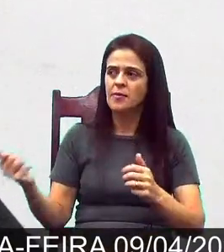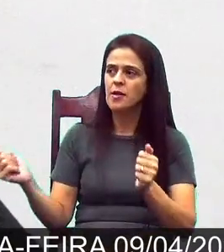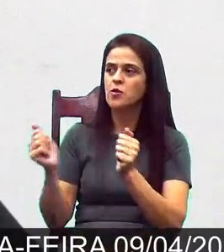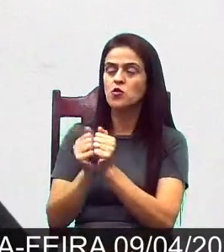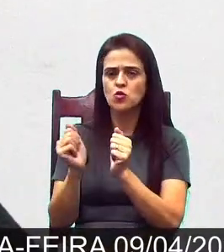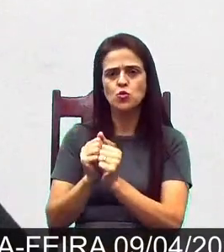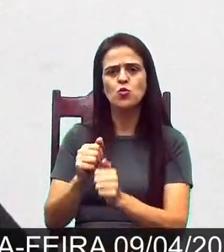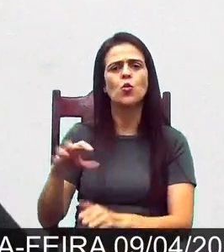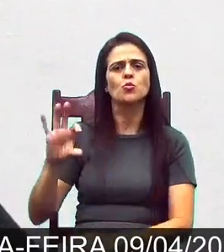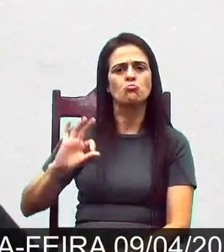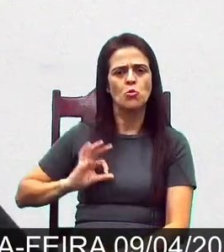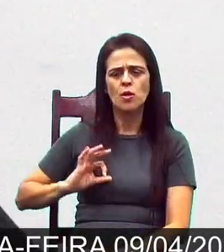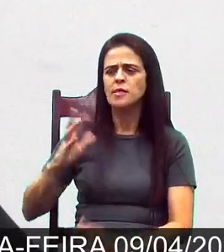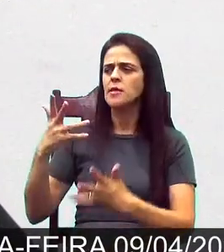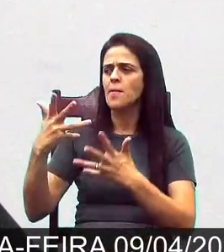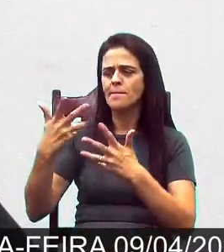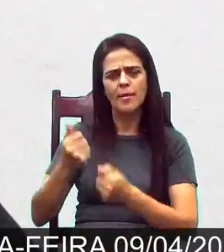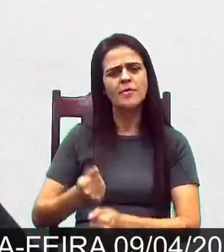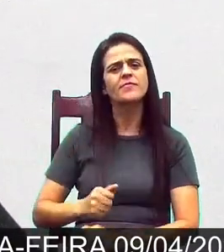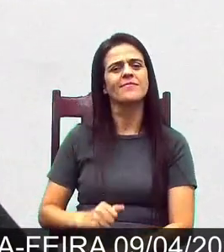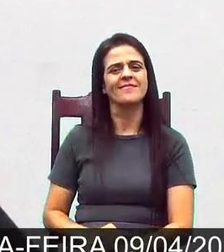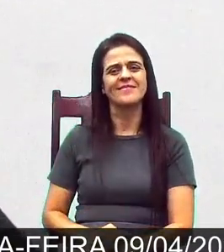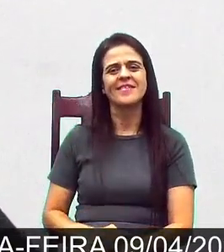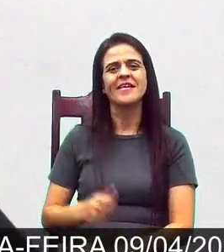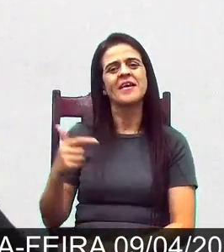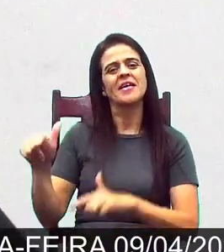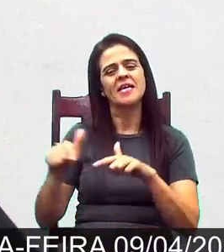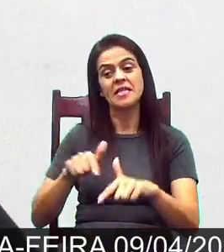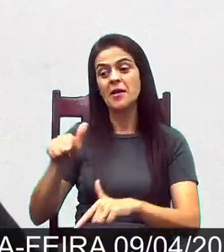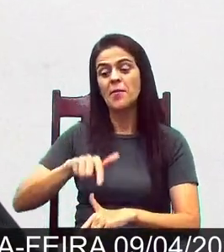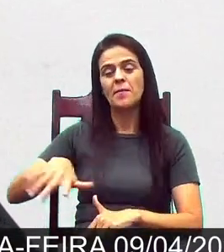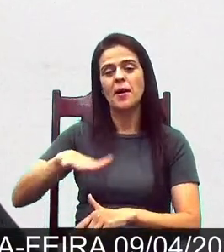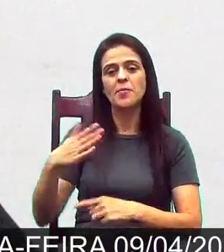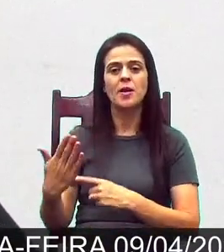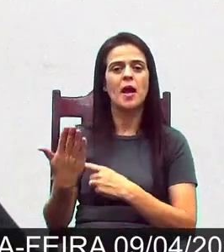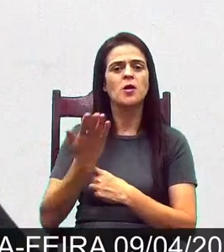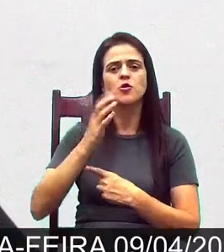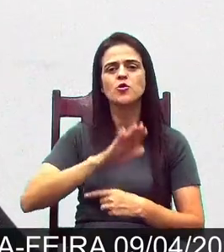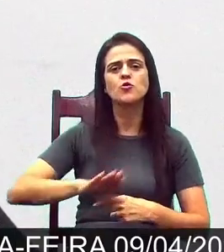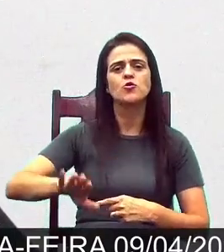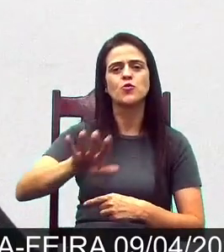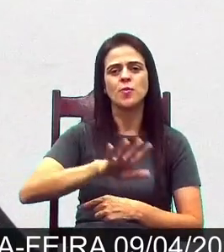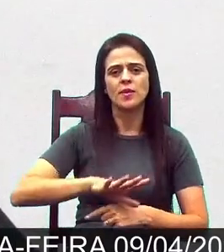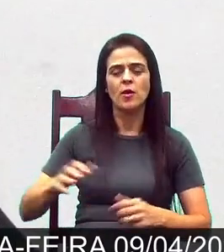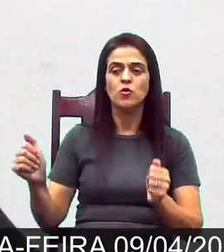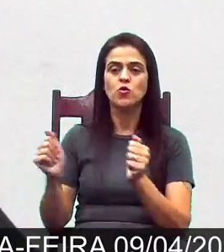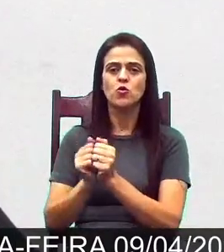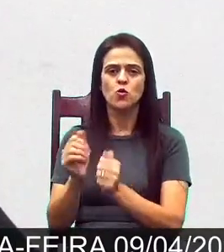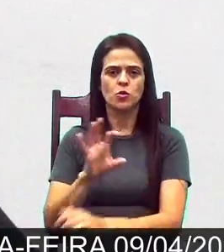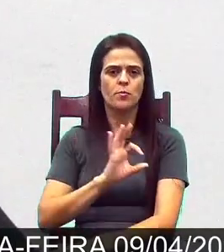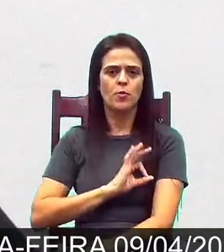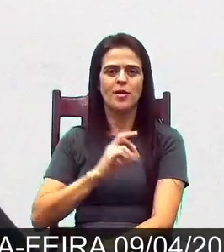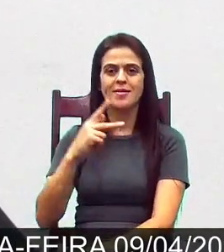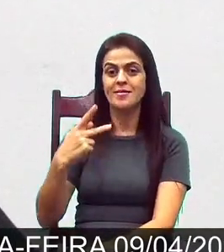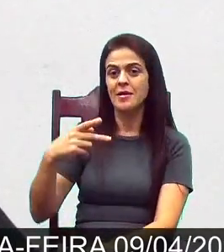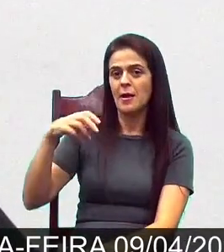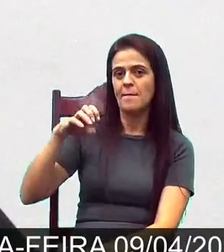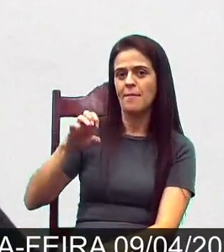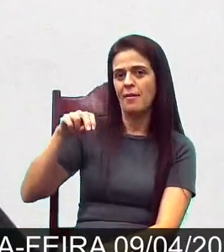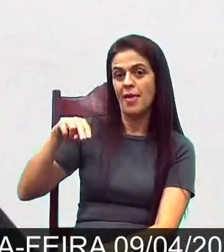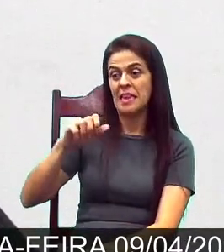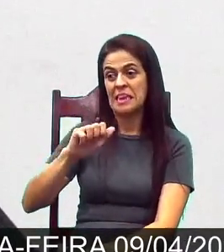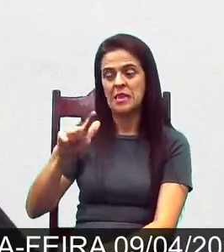seu papel de uma forma brilhante. E por esse trabalho prestado junto à Polícia Penal, que não é um